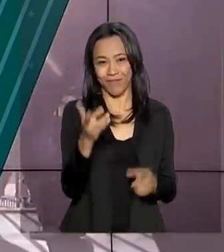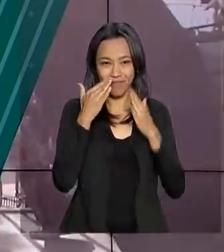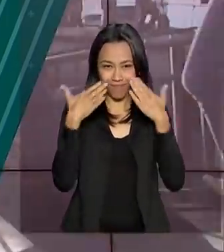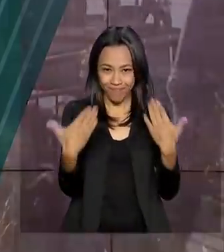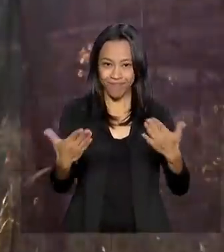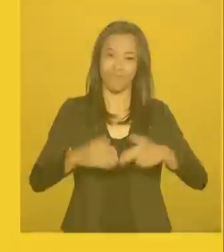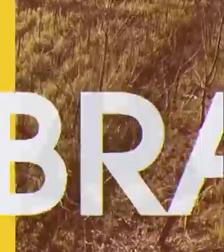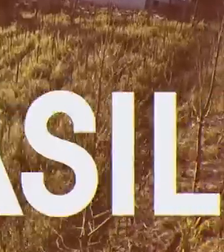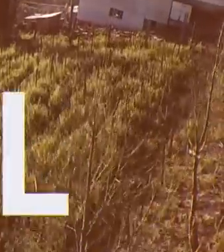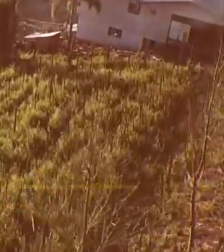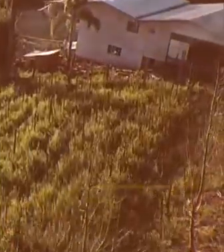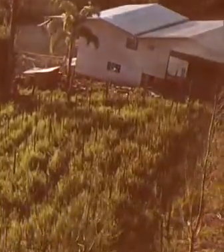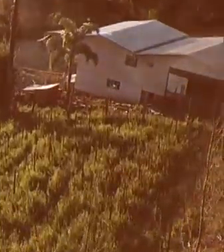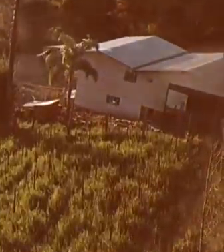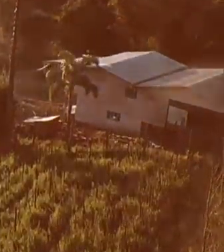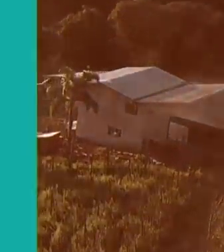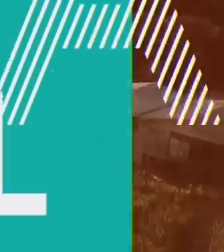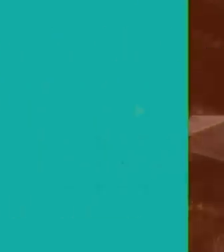está no ar